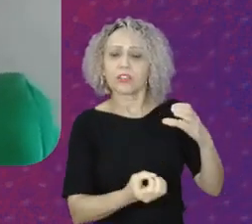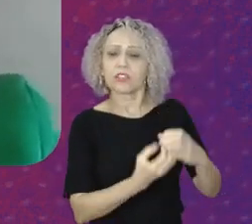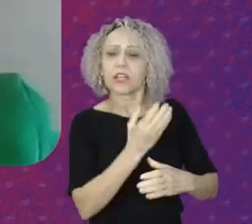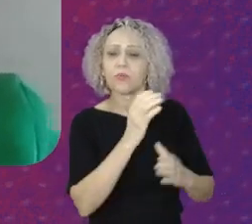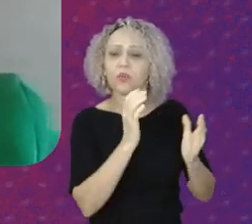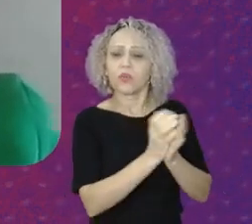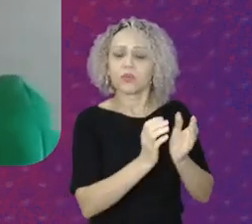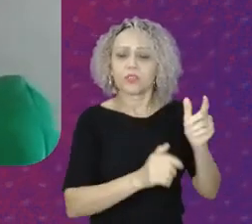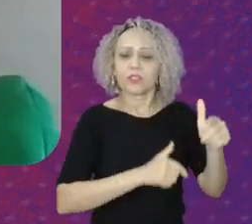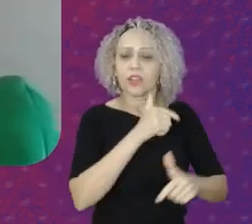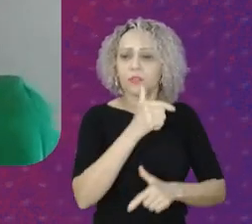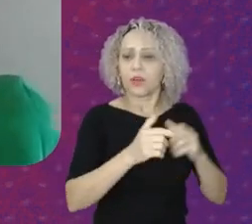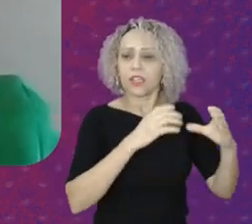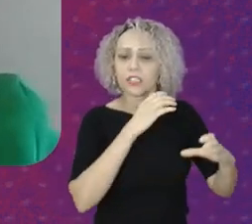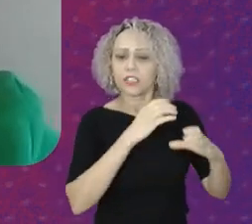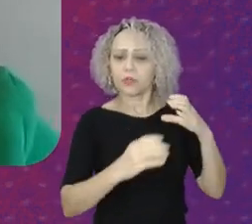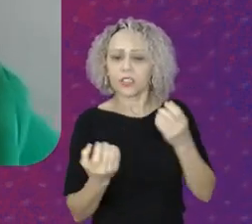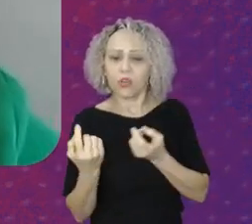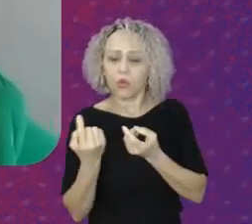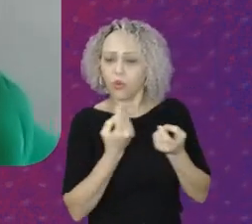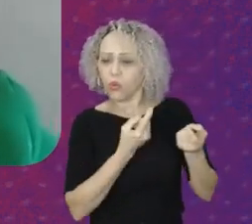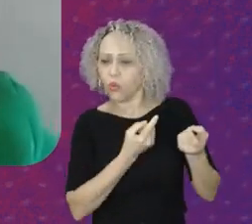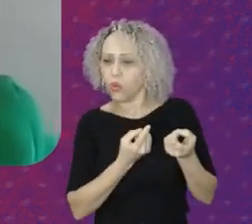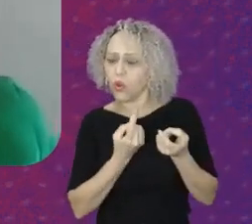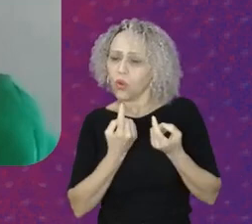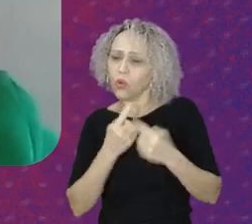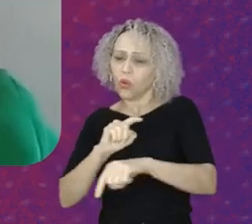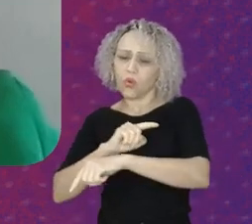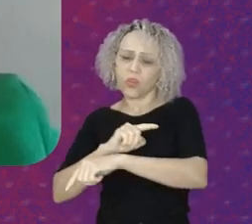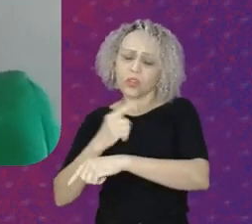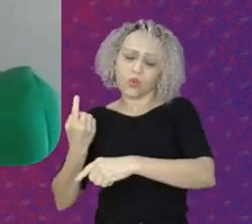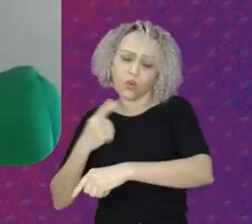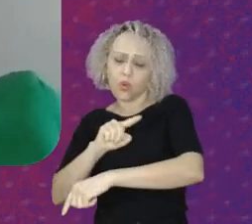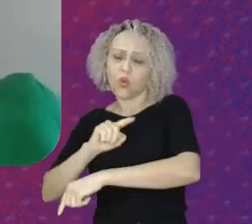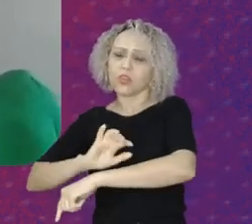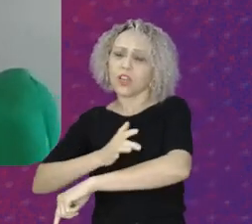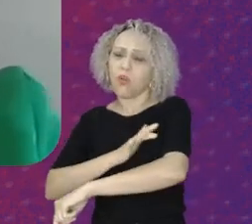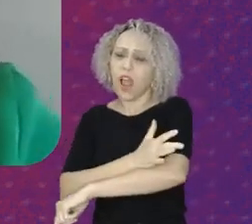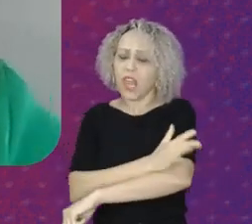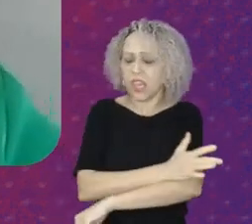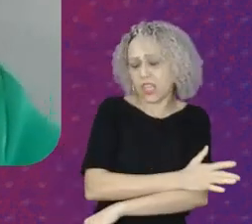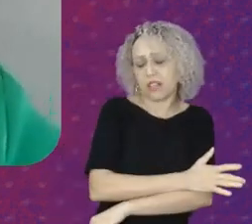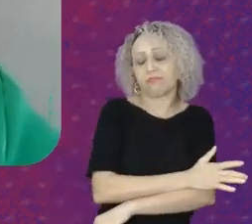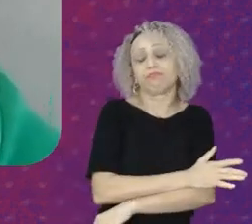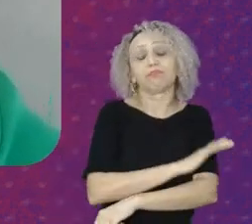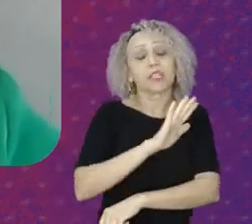de comunicação antirracista, para que o nosso governo, para que todos os espaços